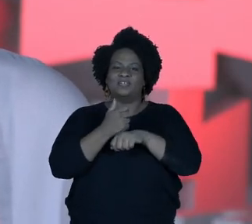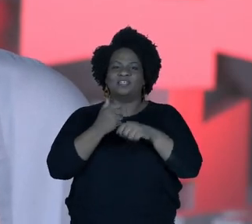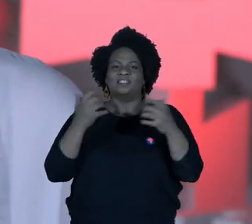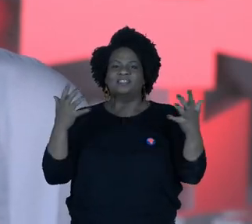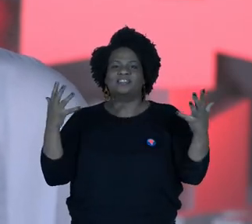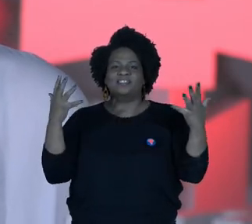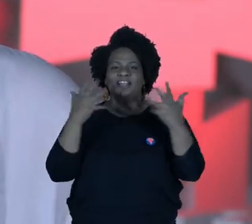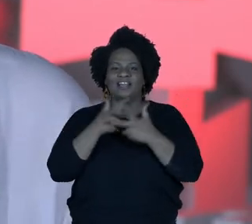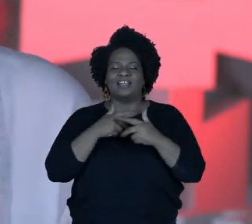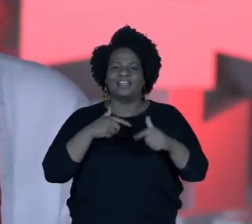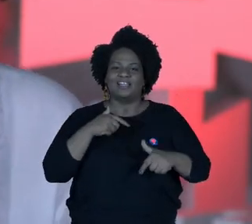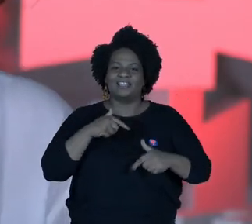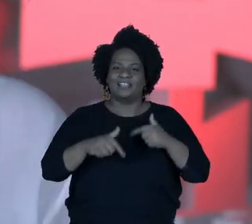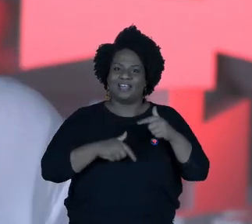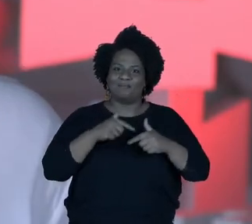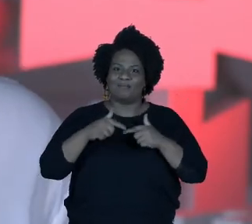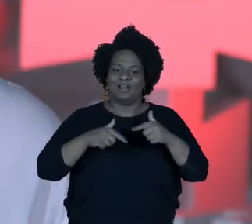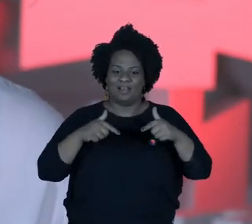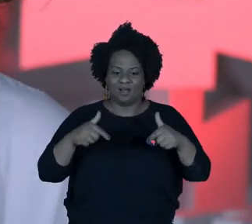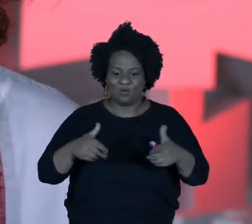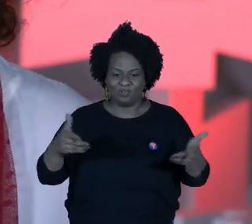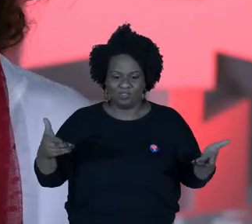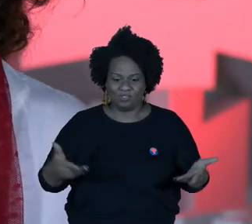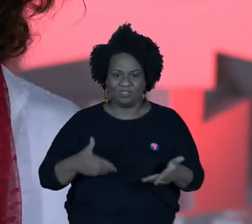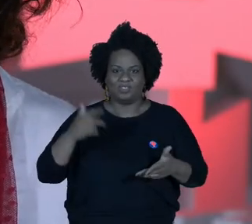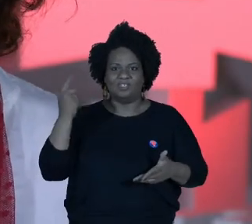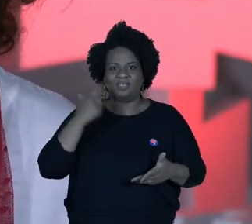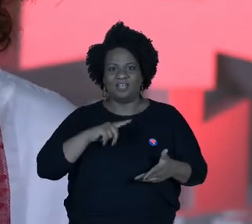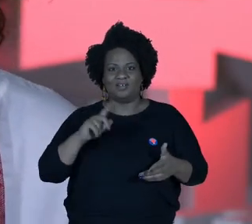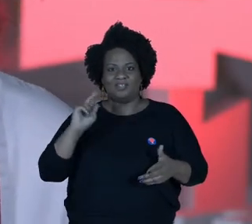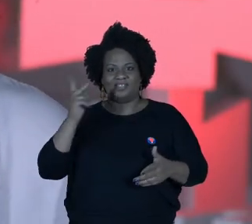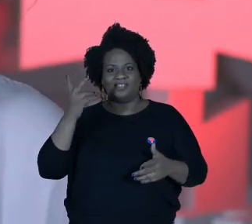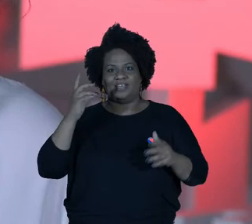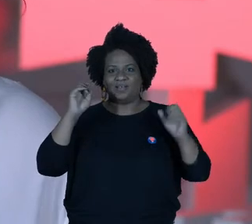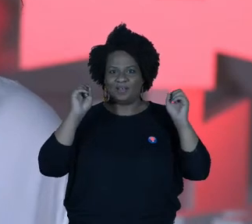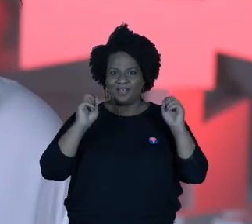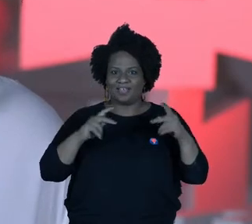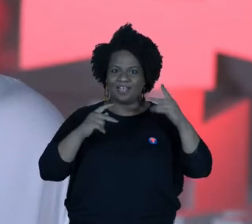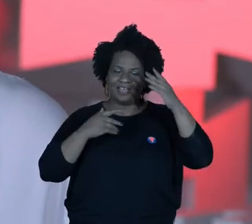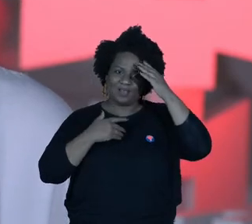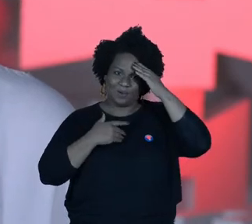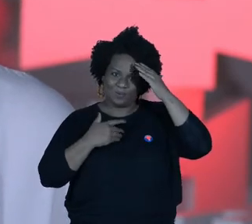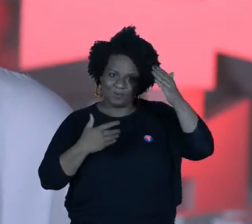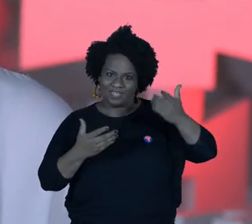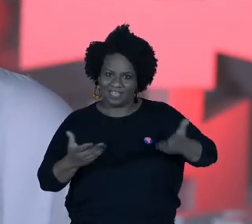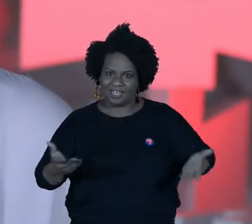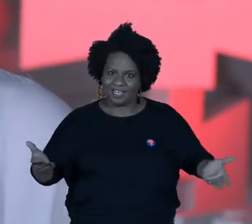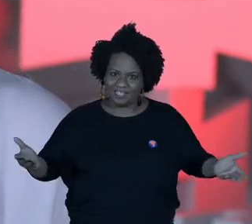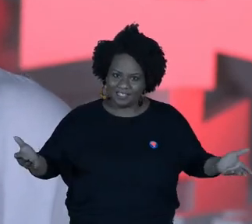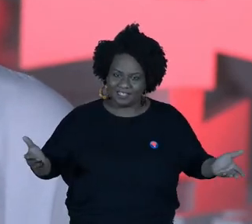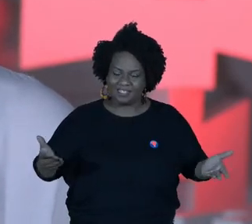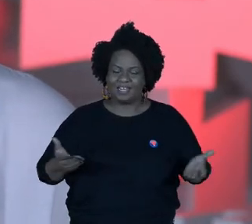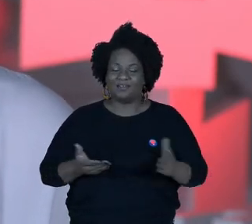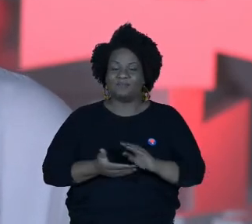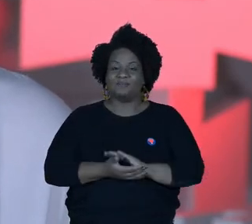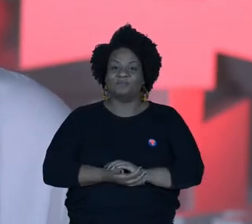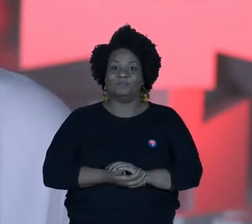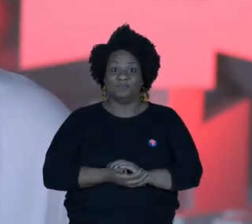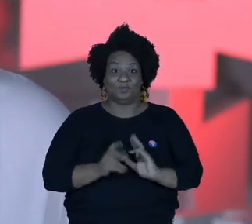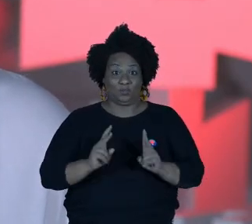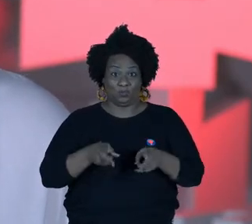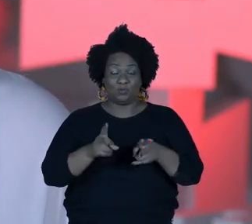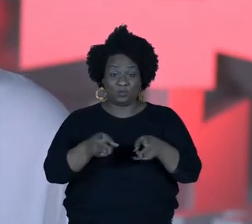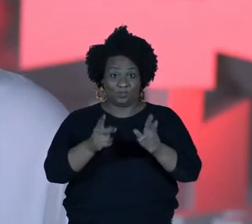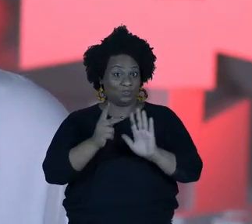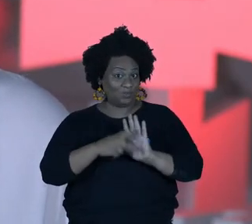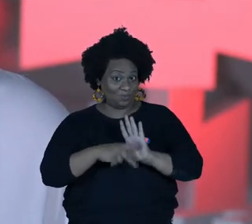que trabalharam para que isso aqui acontecesse. Ok, gente? Obrigada, então. E continua o